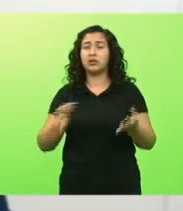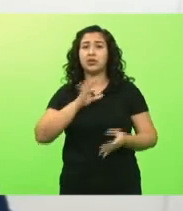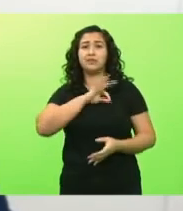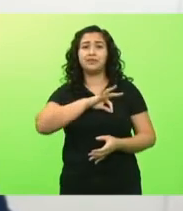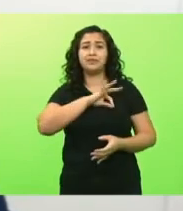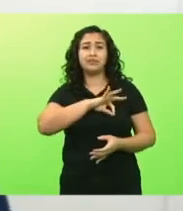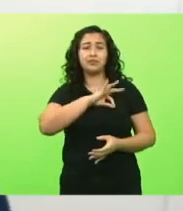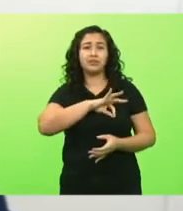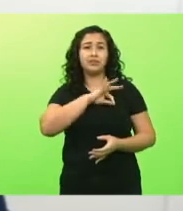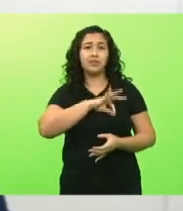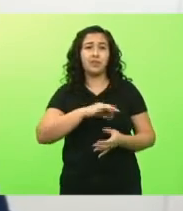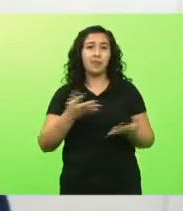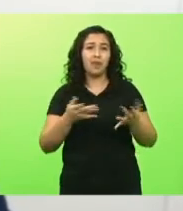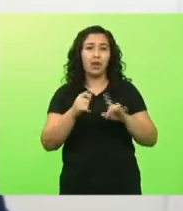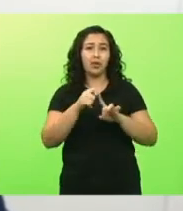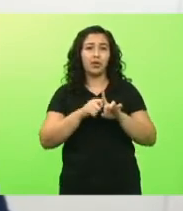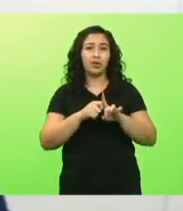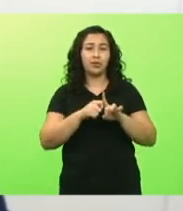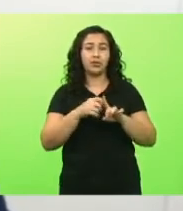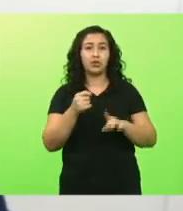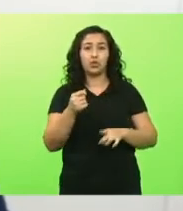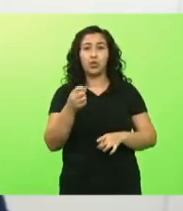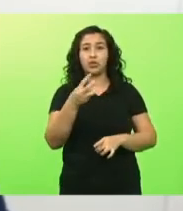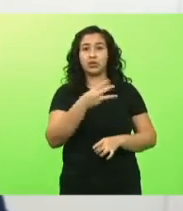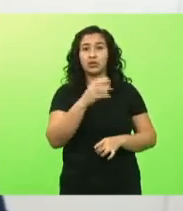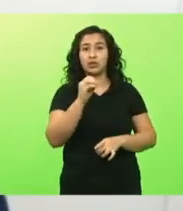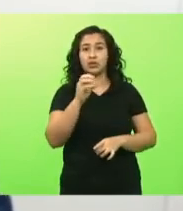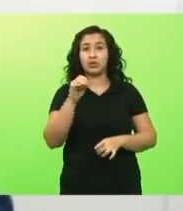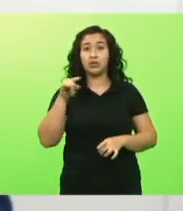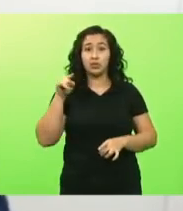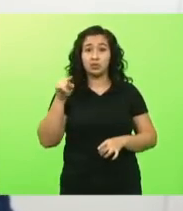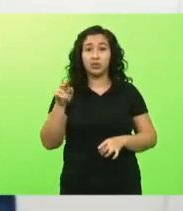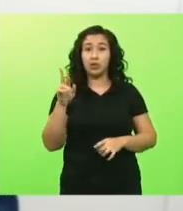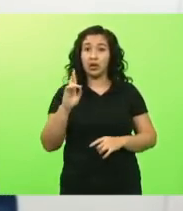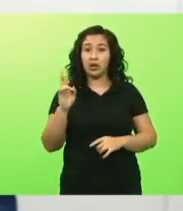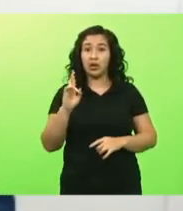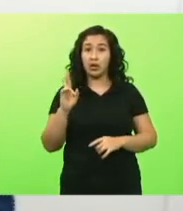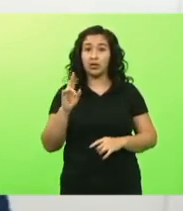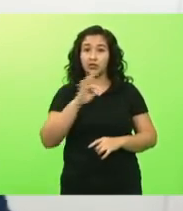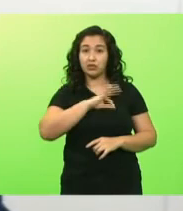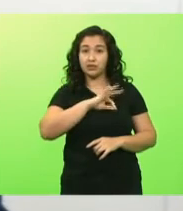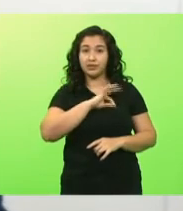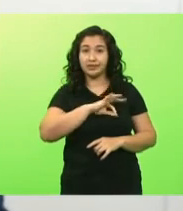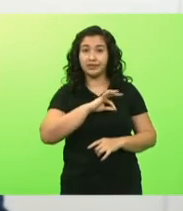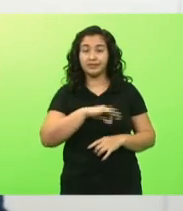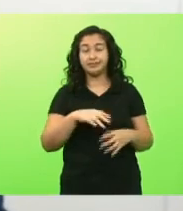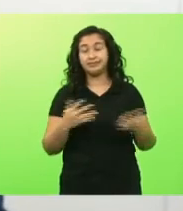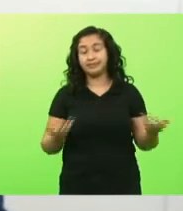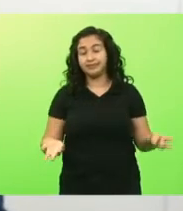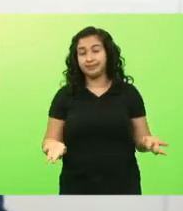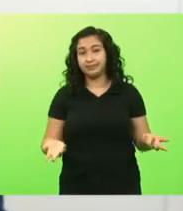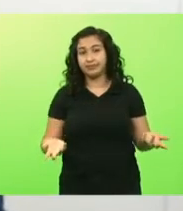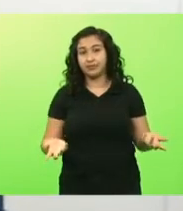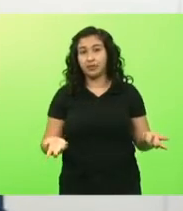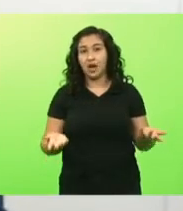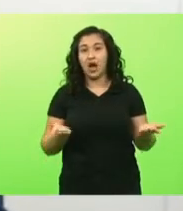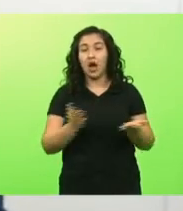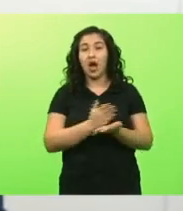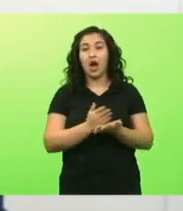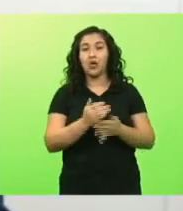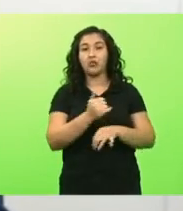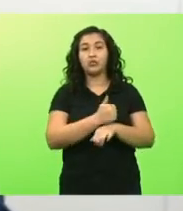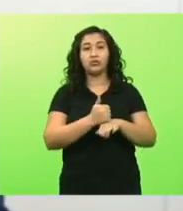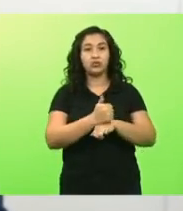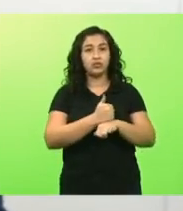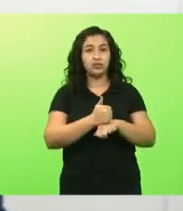mês quase R$300 mil de salário? Então, enquanto os profissionais estão lá